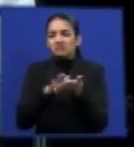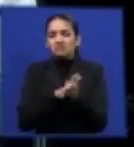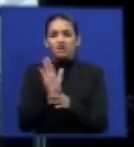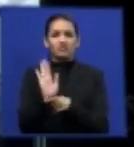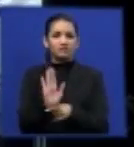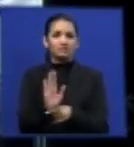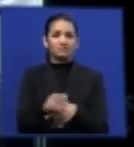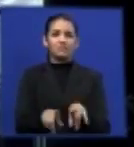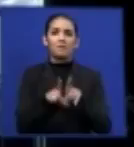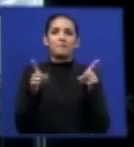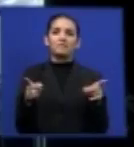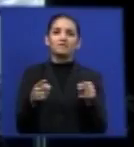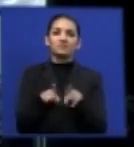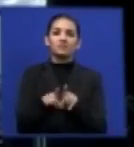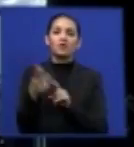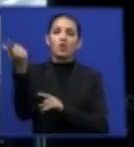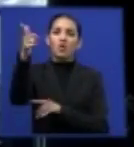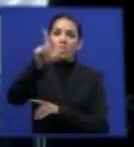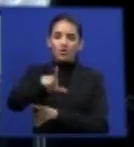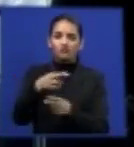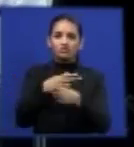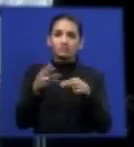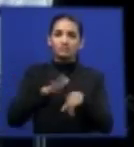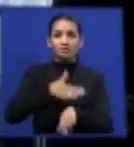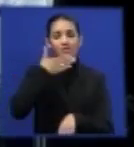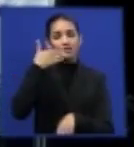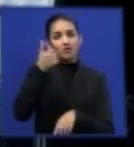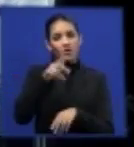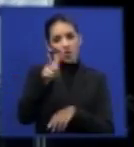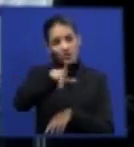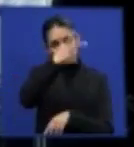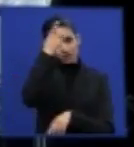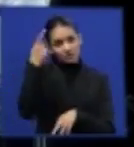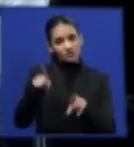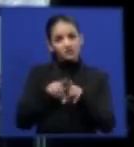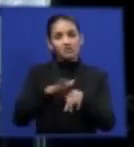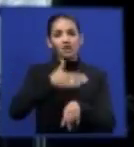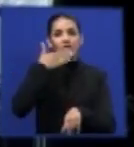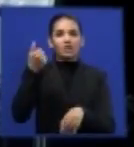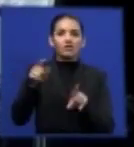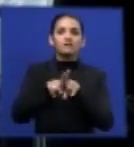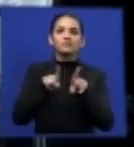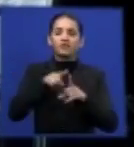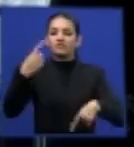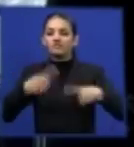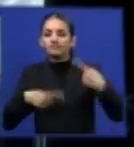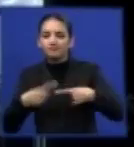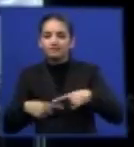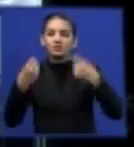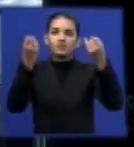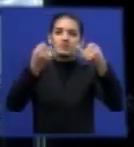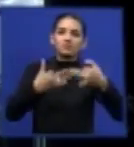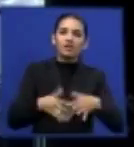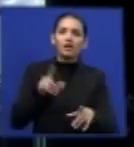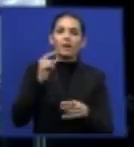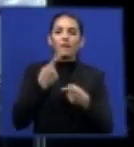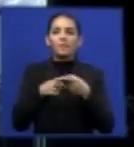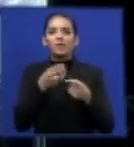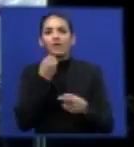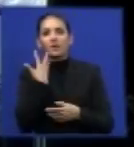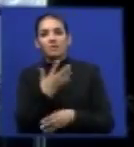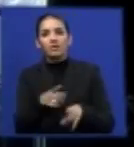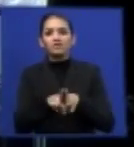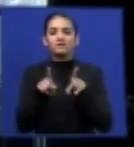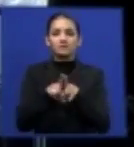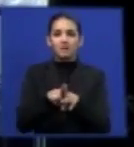que outros muito melhor do que eu and de discutir a legalidade né a constitucionalidade a nós